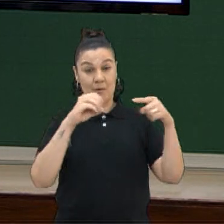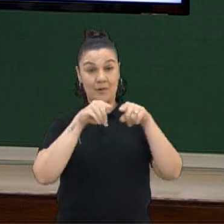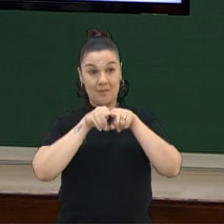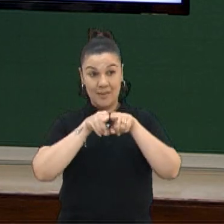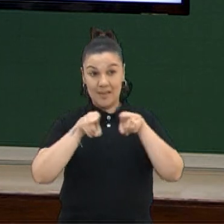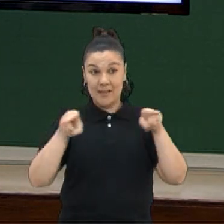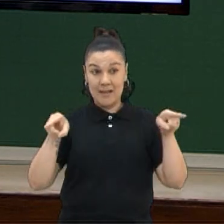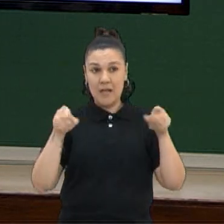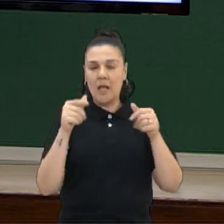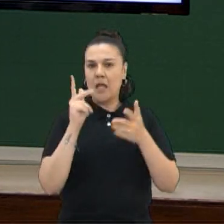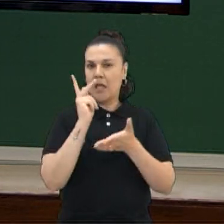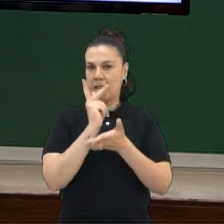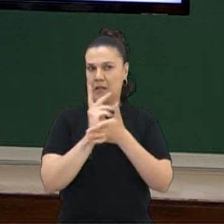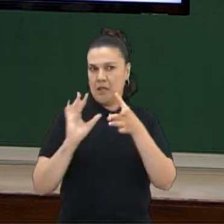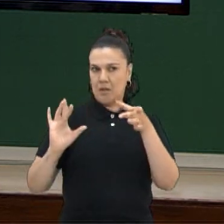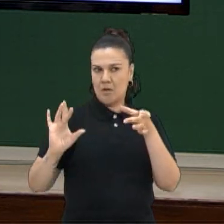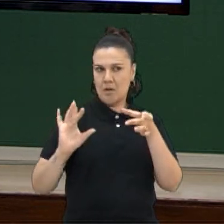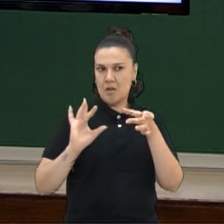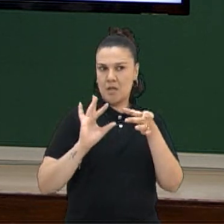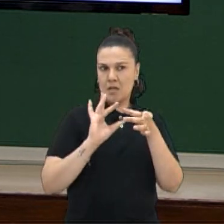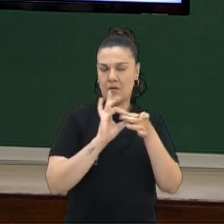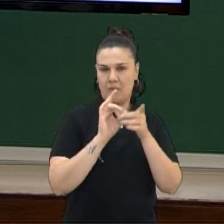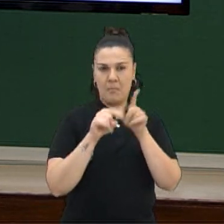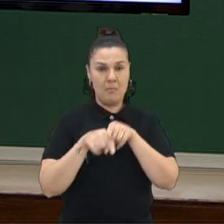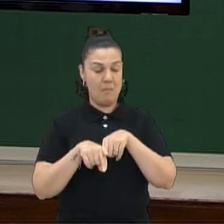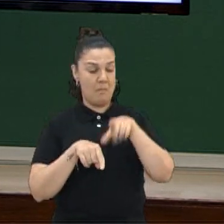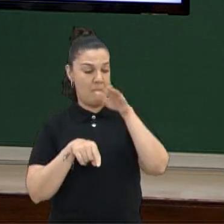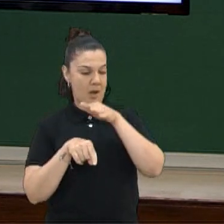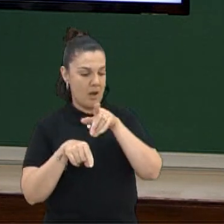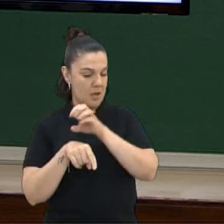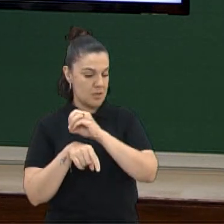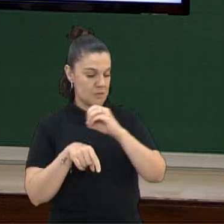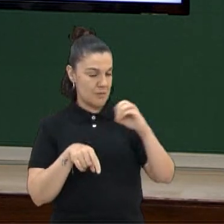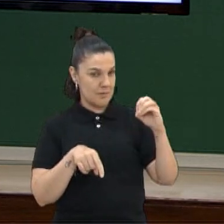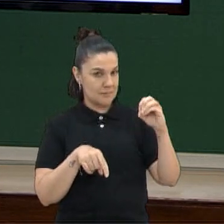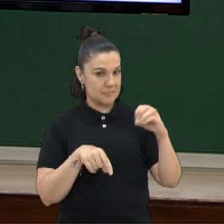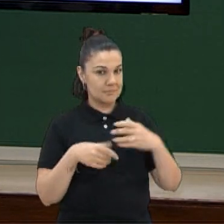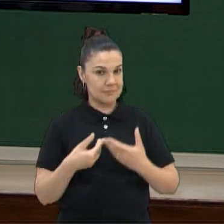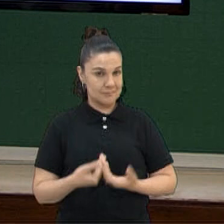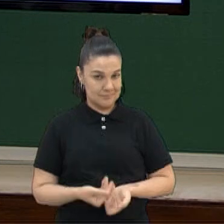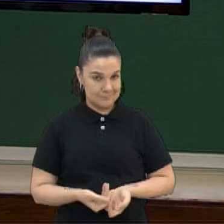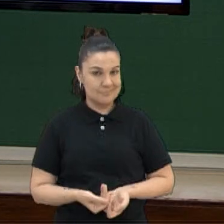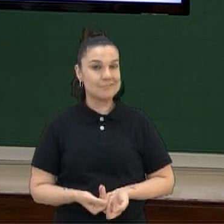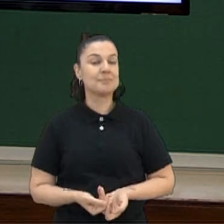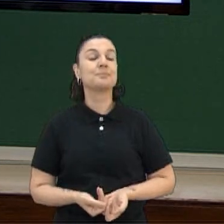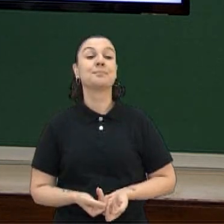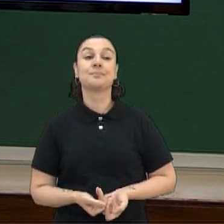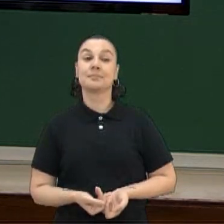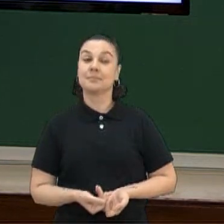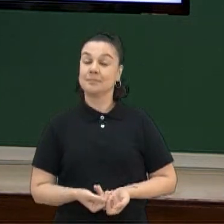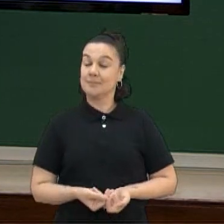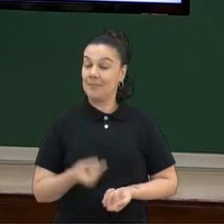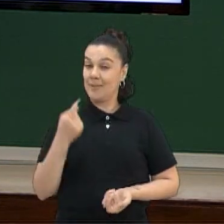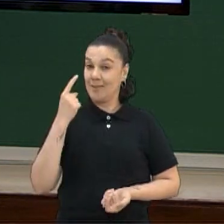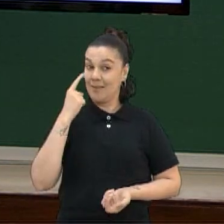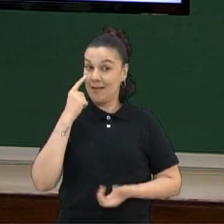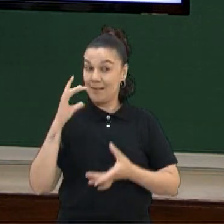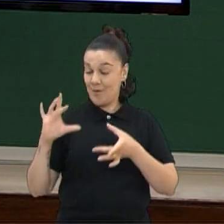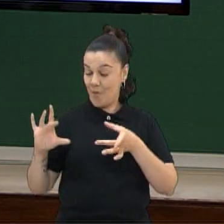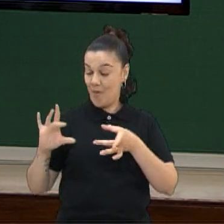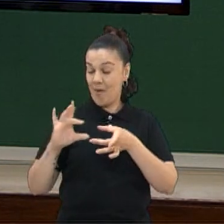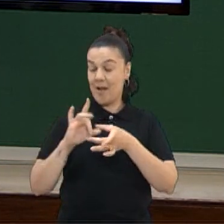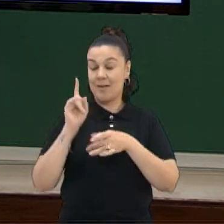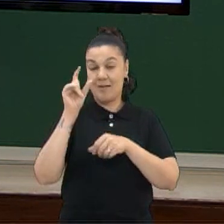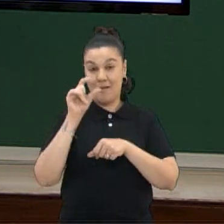né? Esses elétrons eles vão tender mais para o oxigênio, que é mais eletronegativo. A ligação é